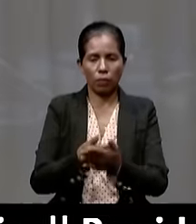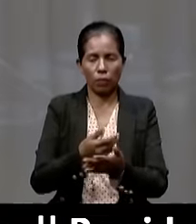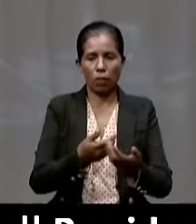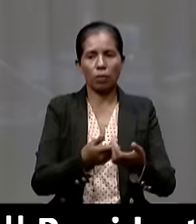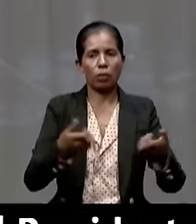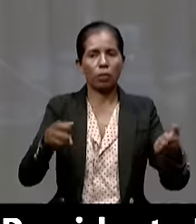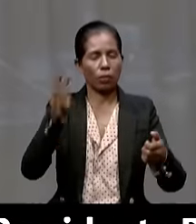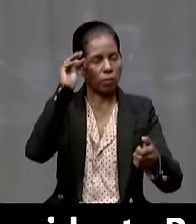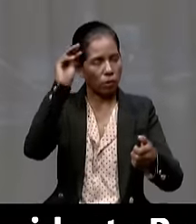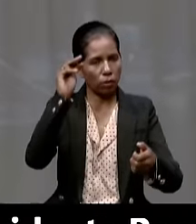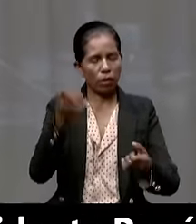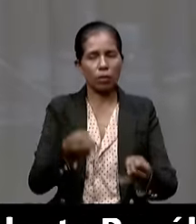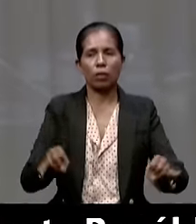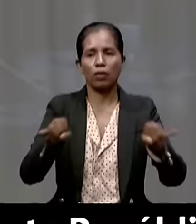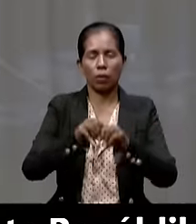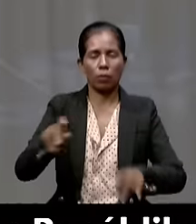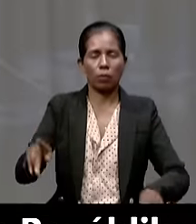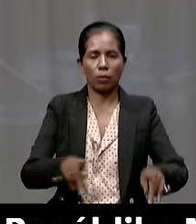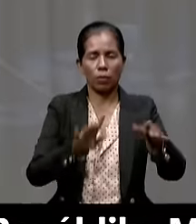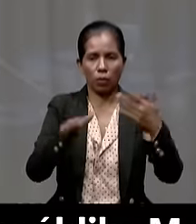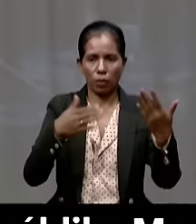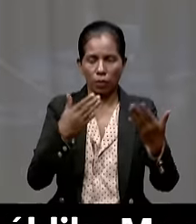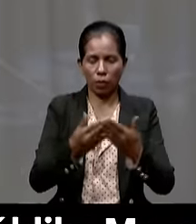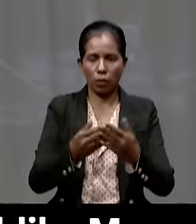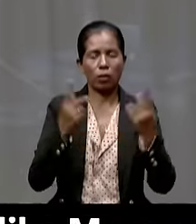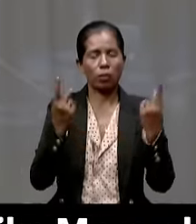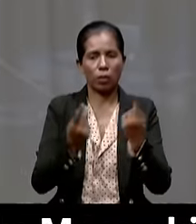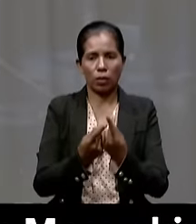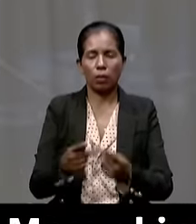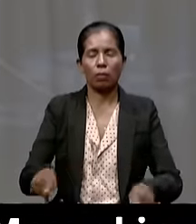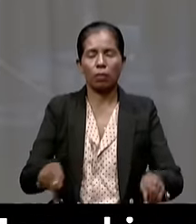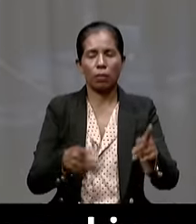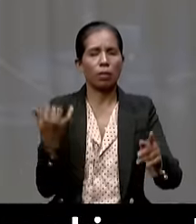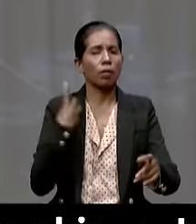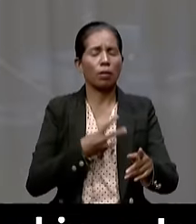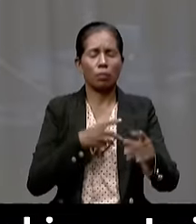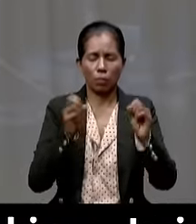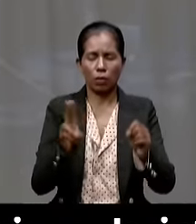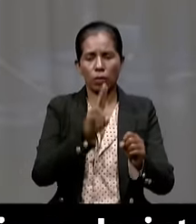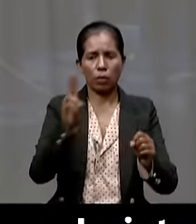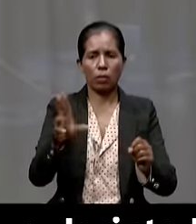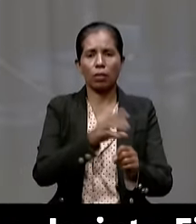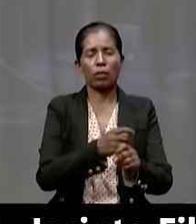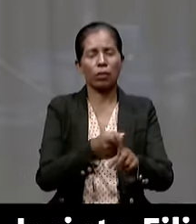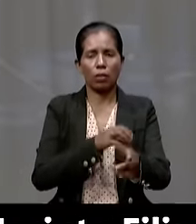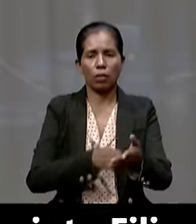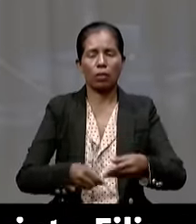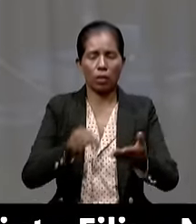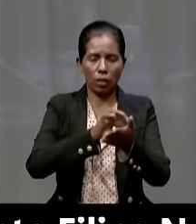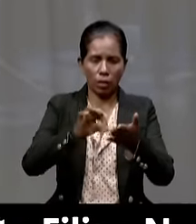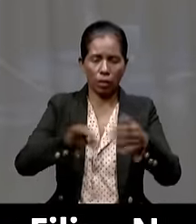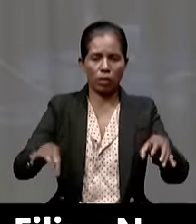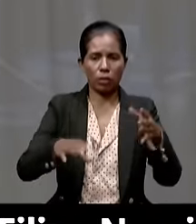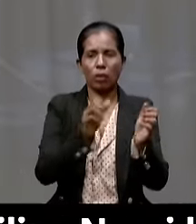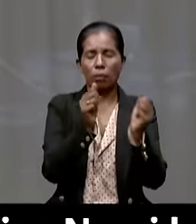a ministérios, institutos públicos, empresa pública Sira. Itabela usa razão Sira com contrato a termo certo, ou contratos